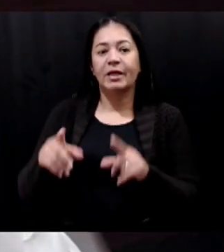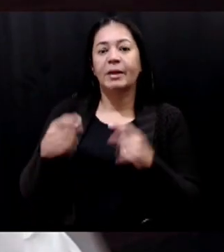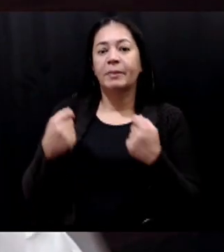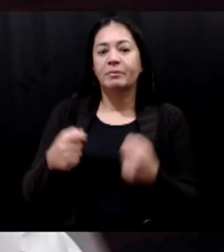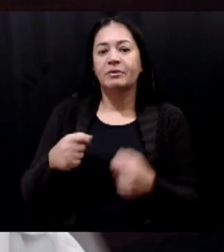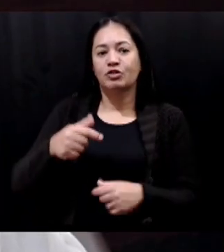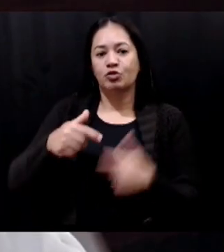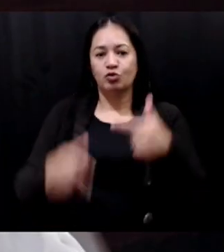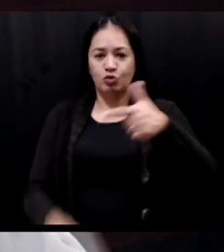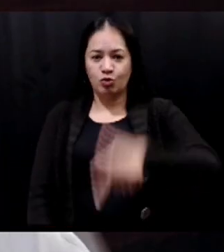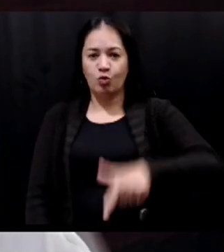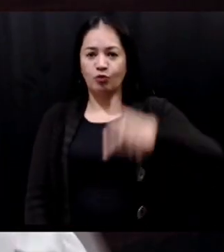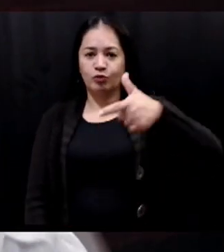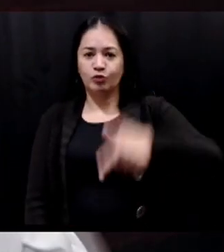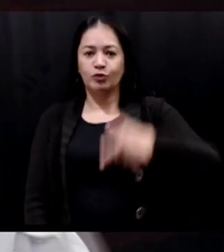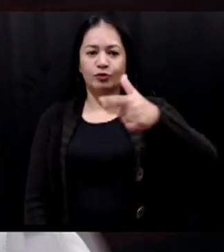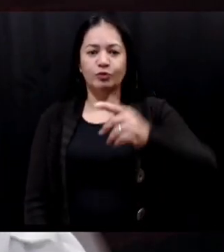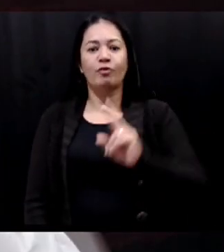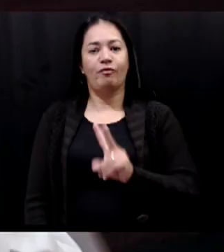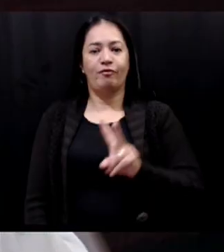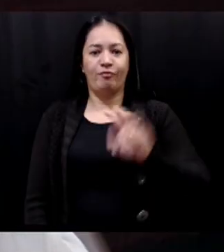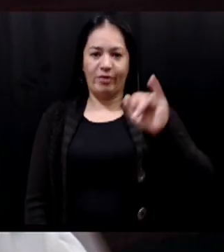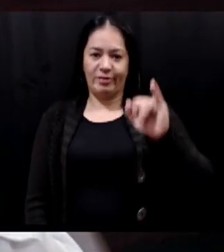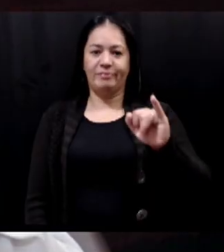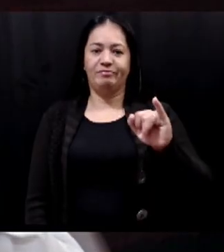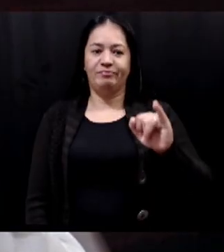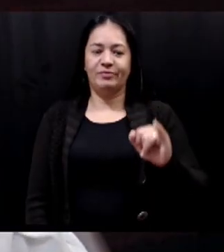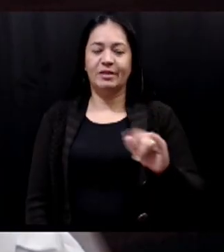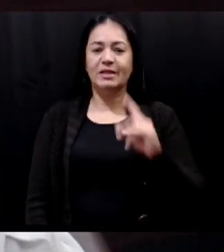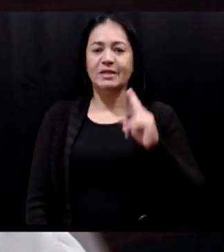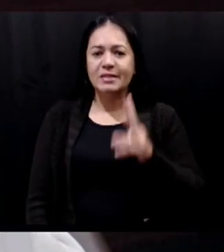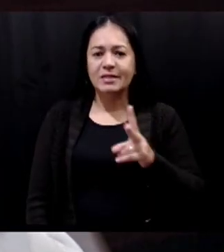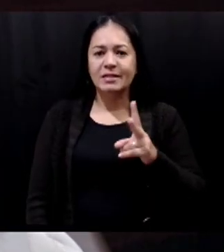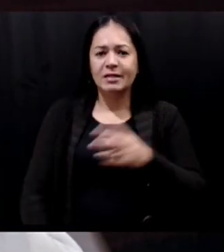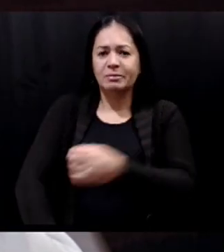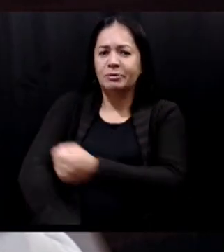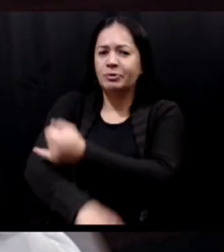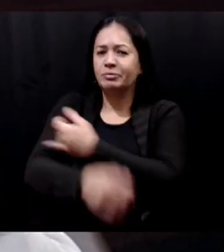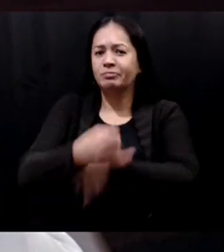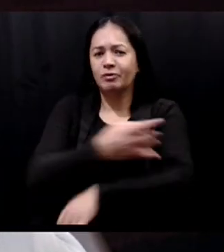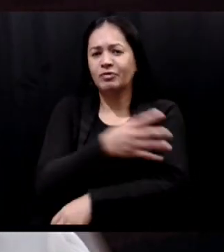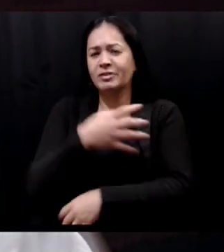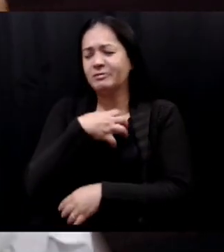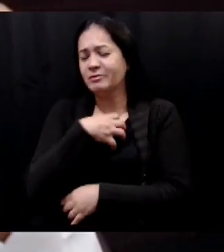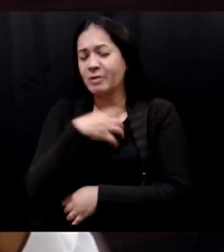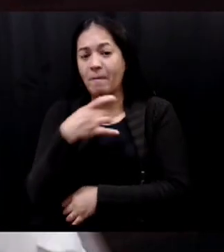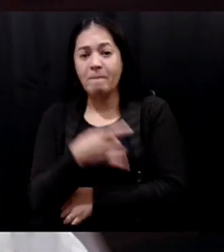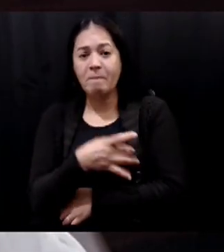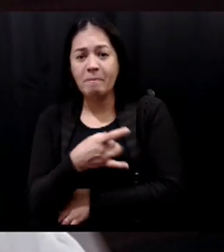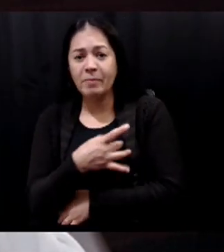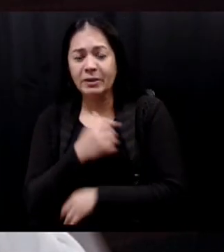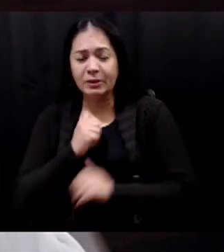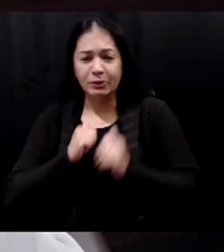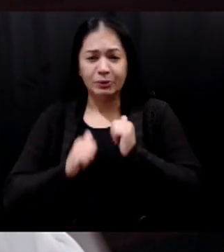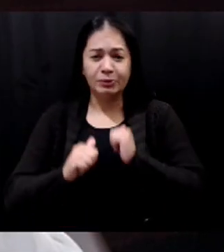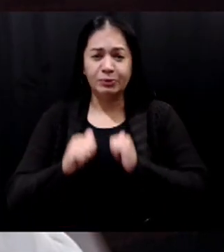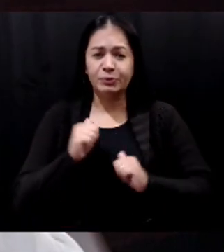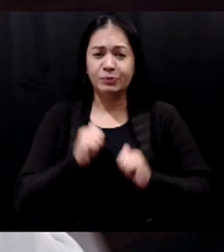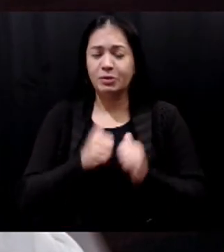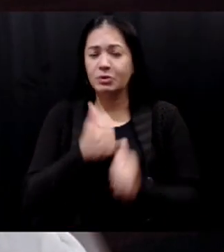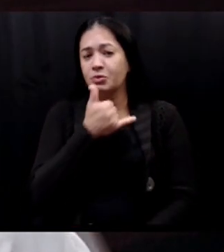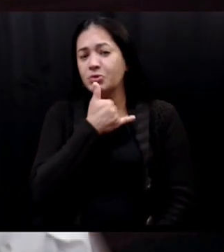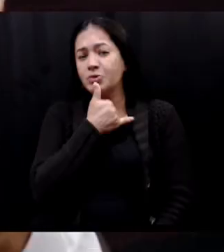de comportamento. Então, toda vez que a emoção apertar, você sentir um medo, uma angústia, uma tristeza,